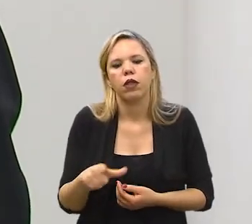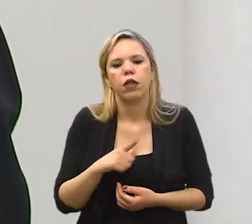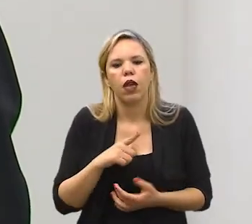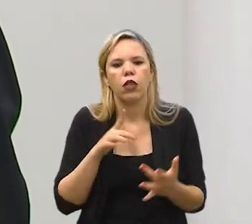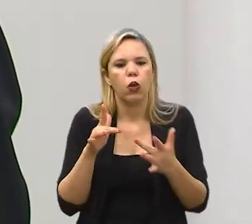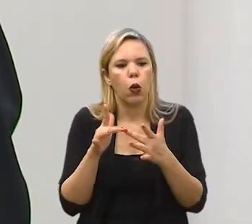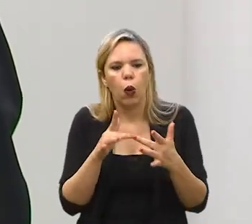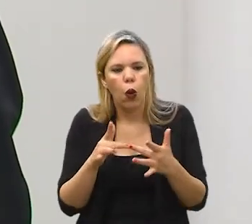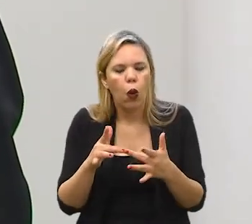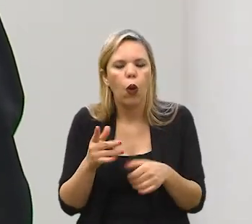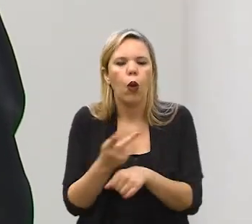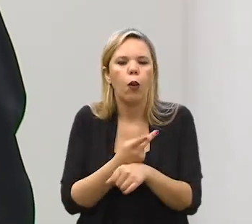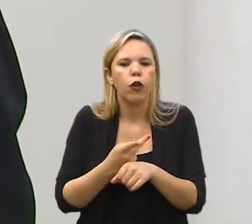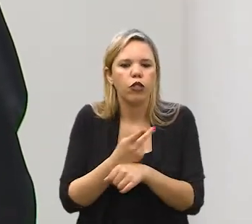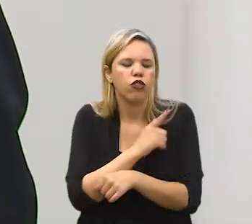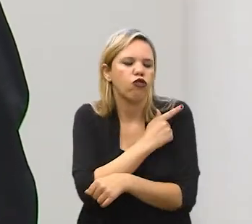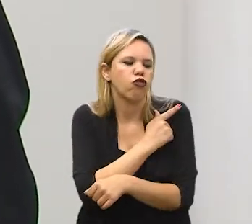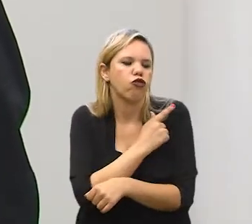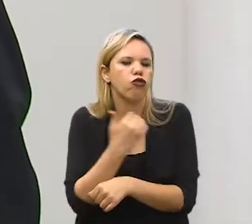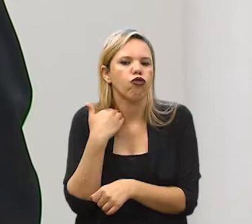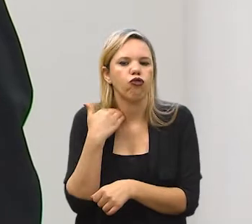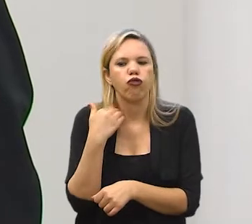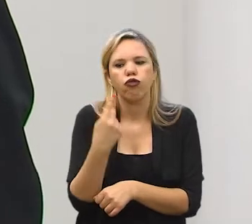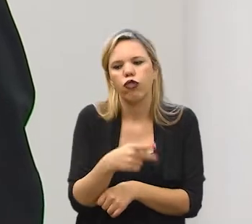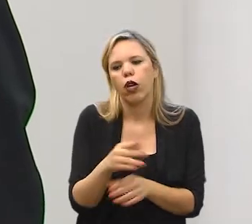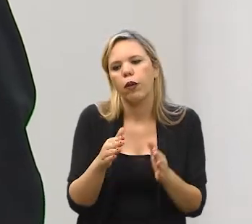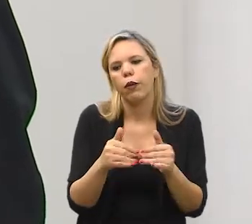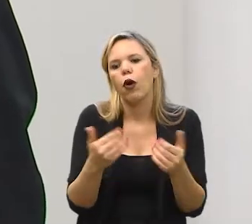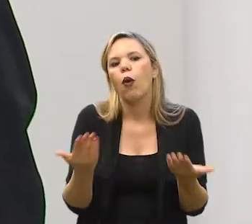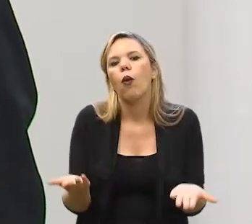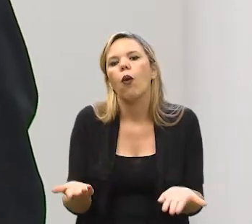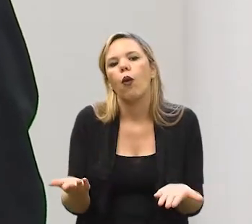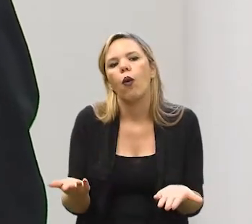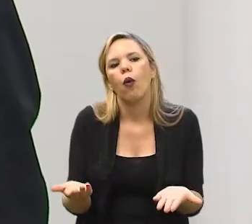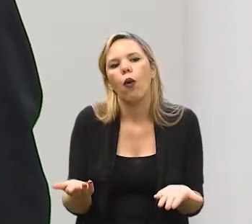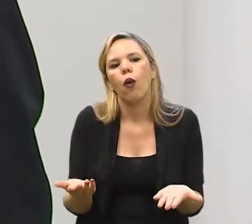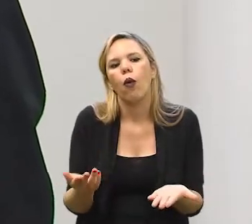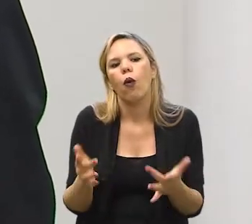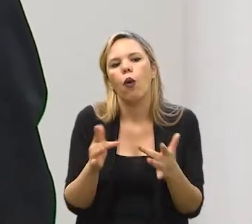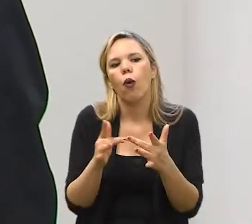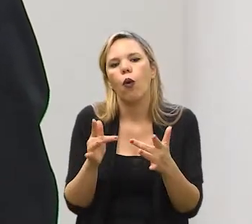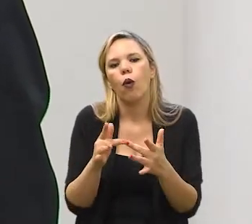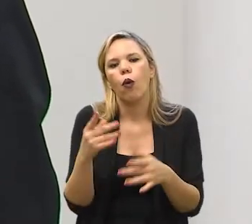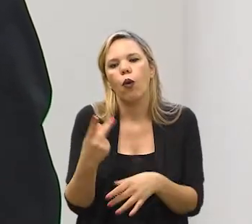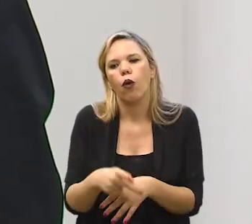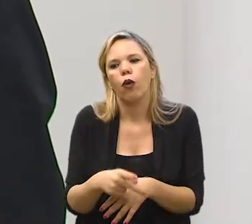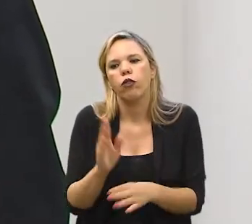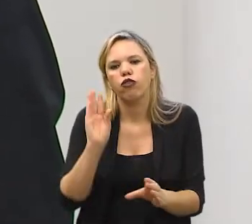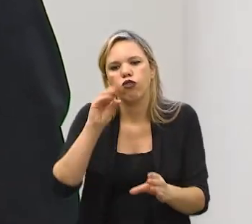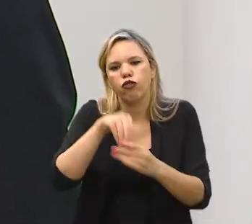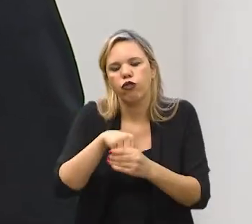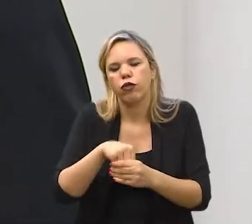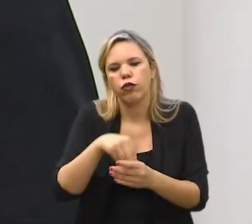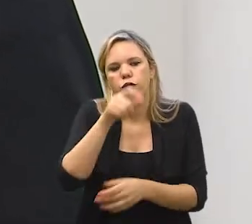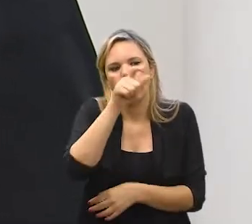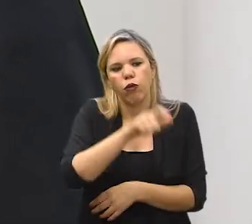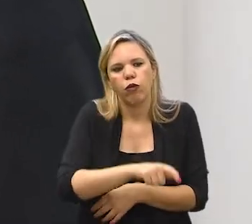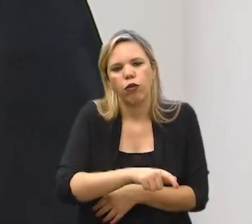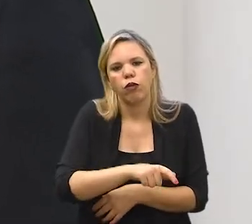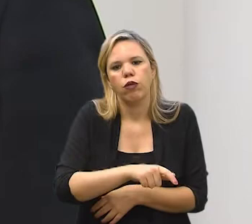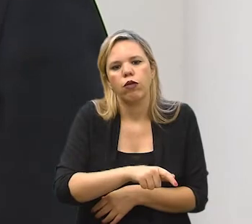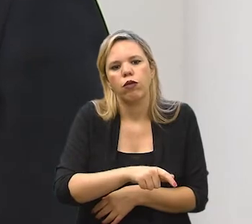em contato? Ela tem que procurar o gerente do banco que ela pediu? Qual que é o contato direto da pessoa